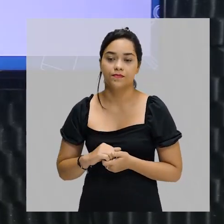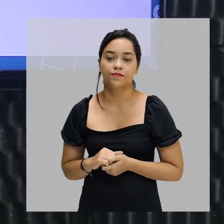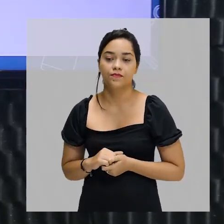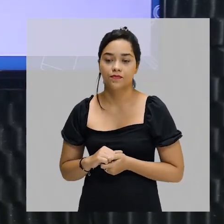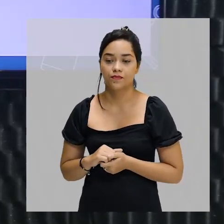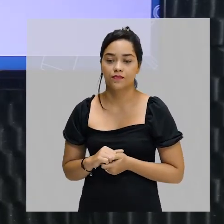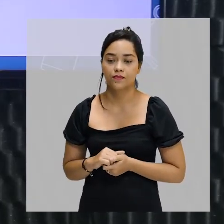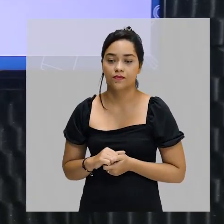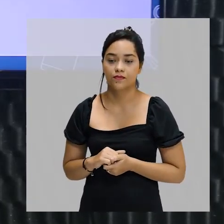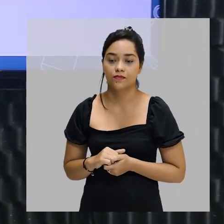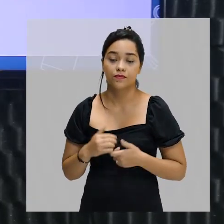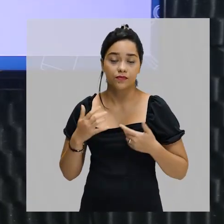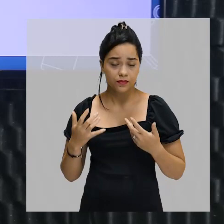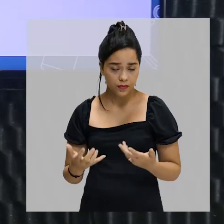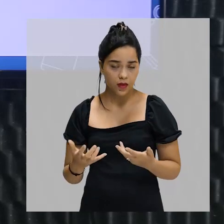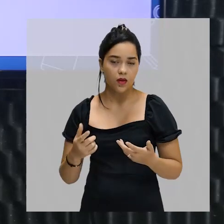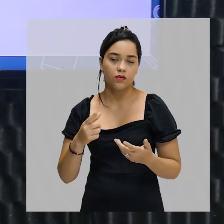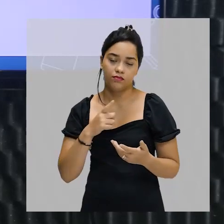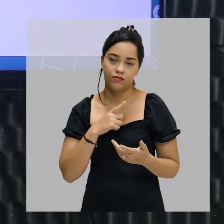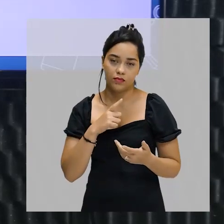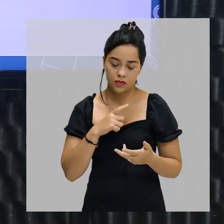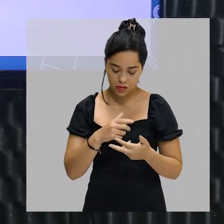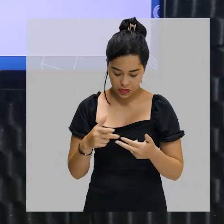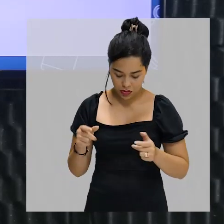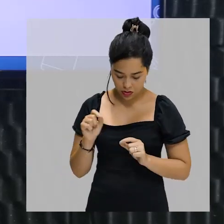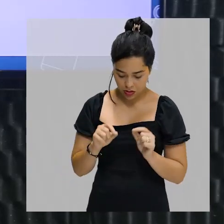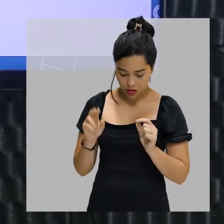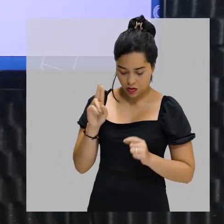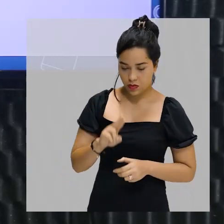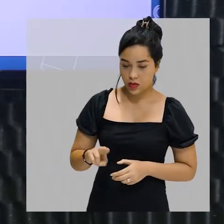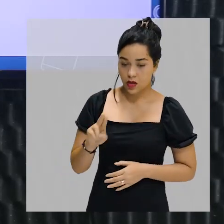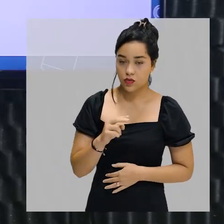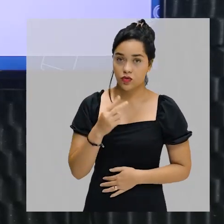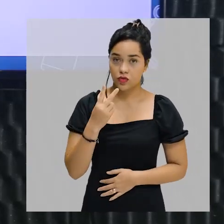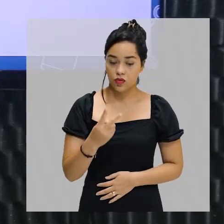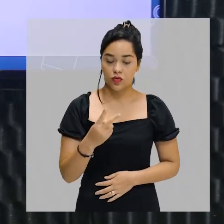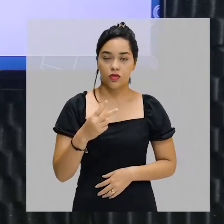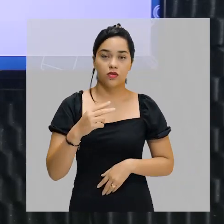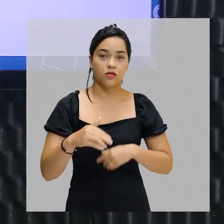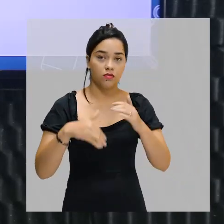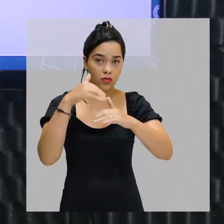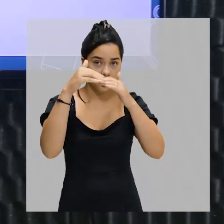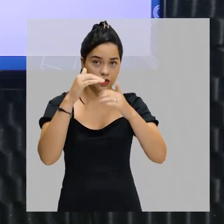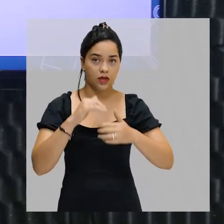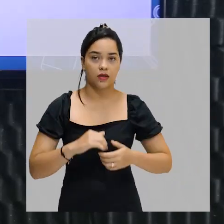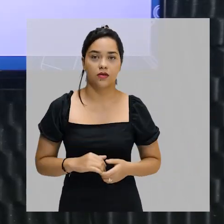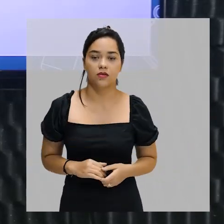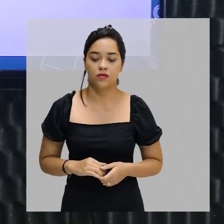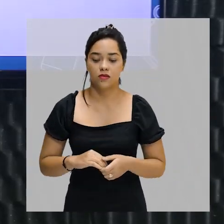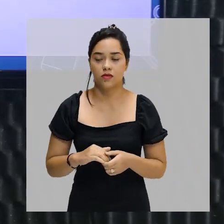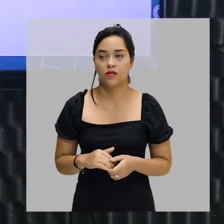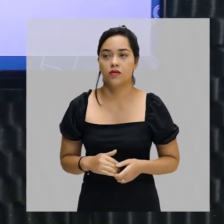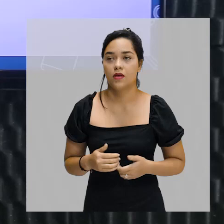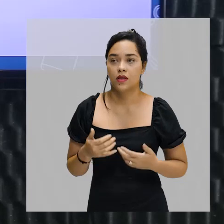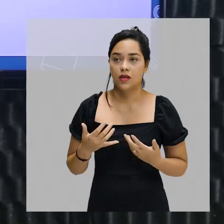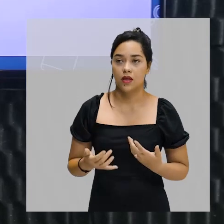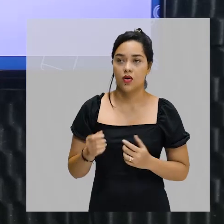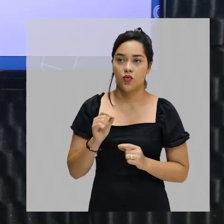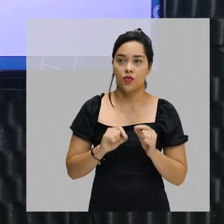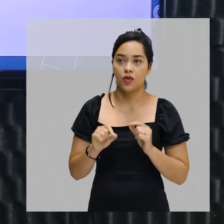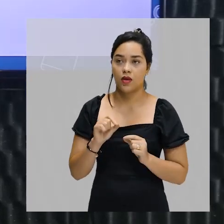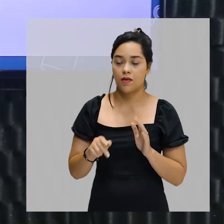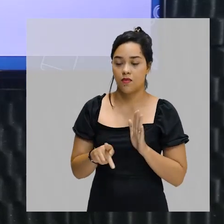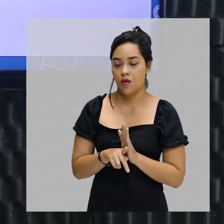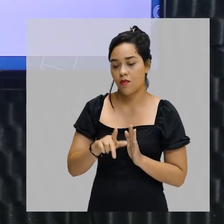Ok? Então, industrialmente são utilizados dois processos de enriquecimento do urânio, né, que é a